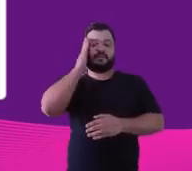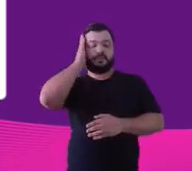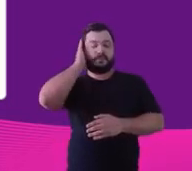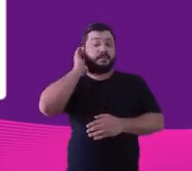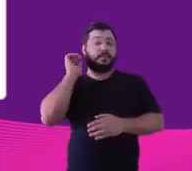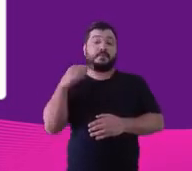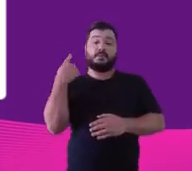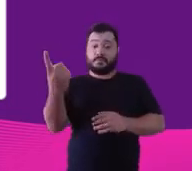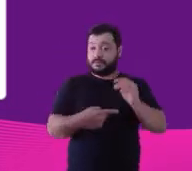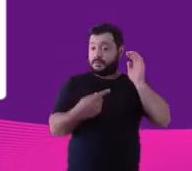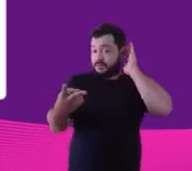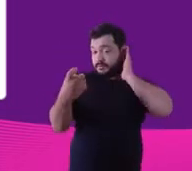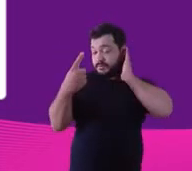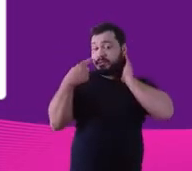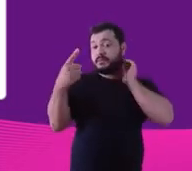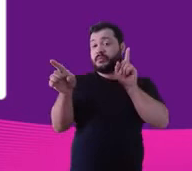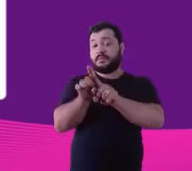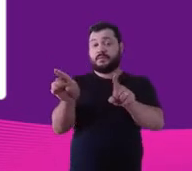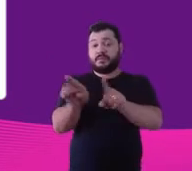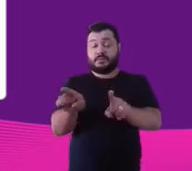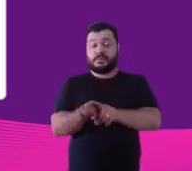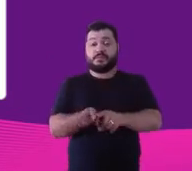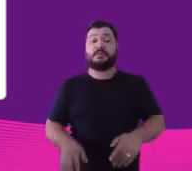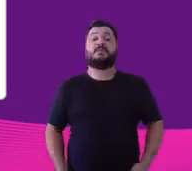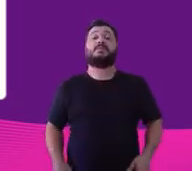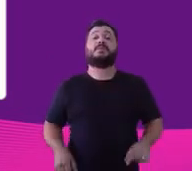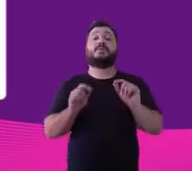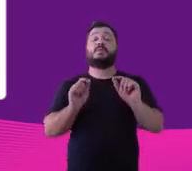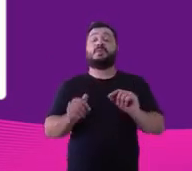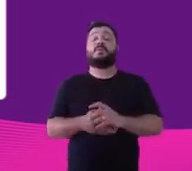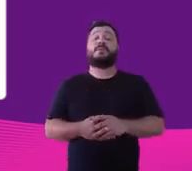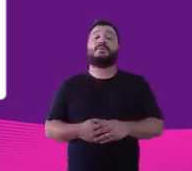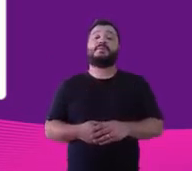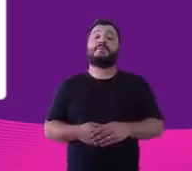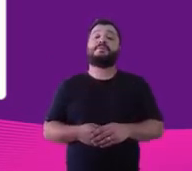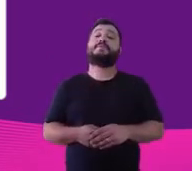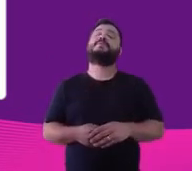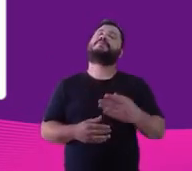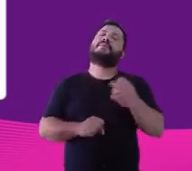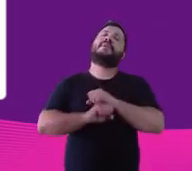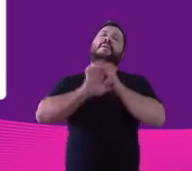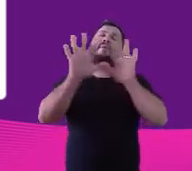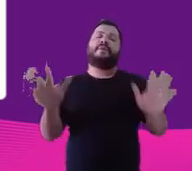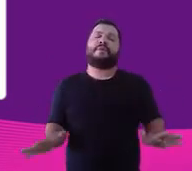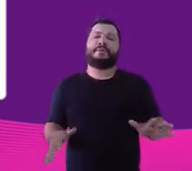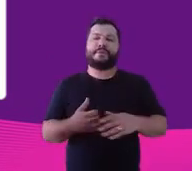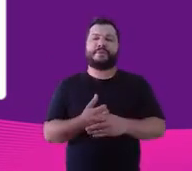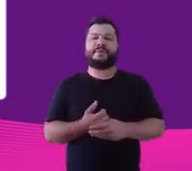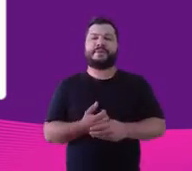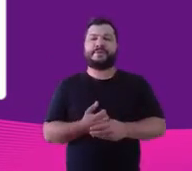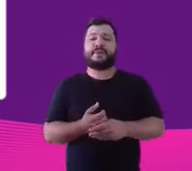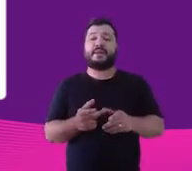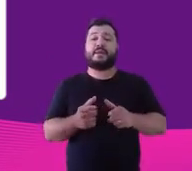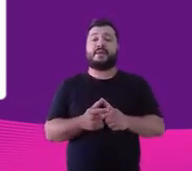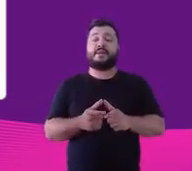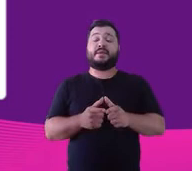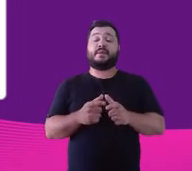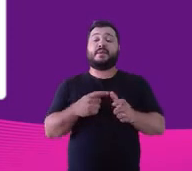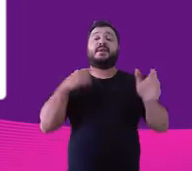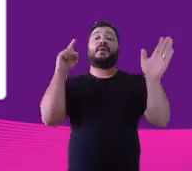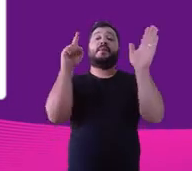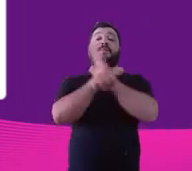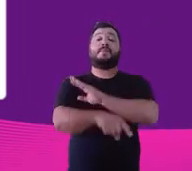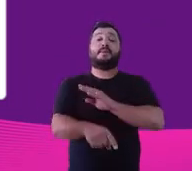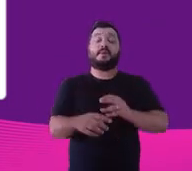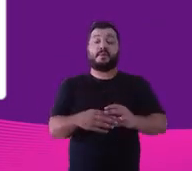gente vir aqui também o seguinte né é a era a grande pergunta